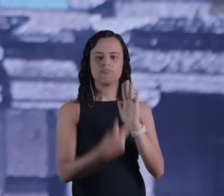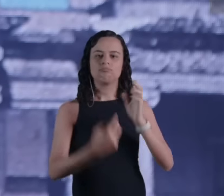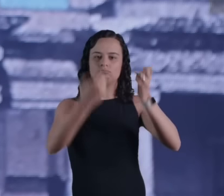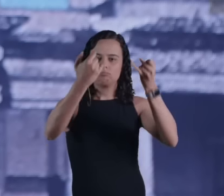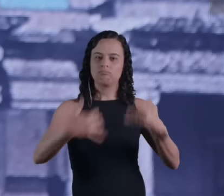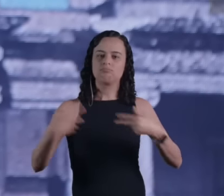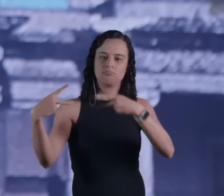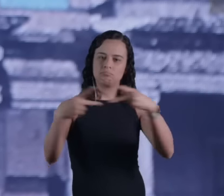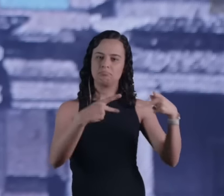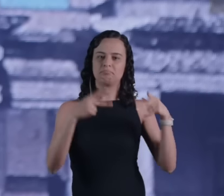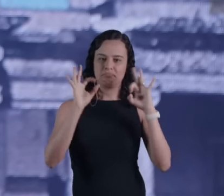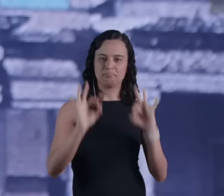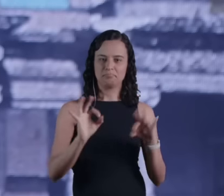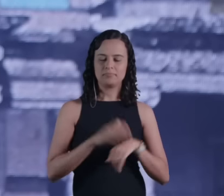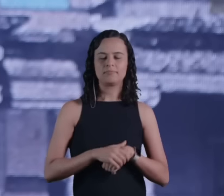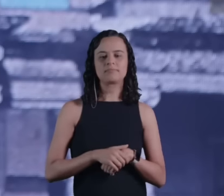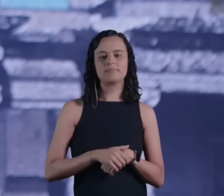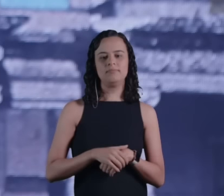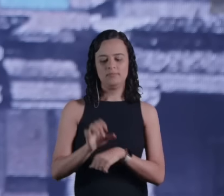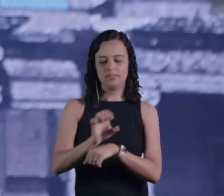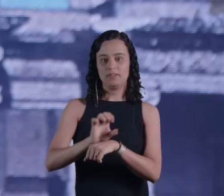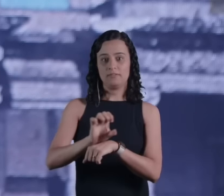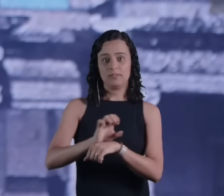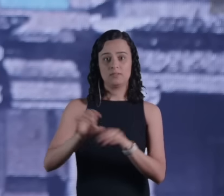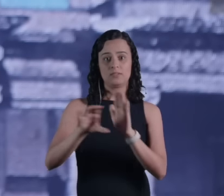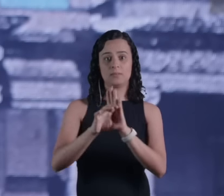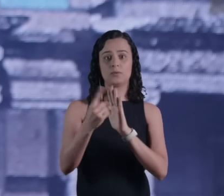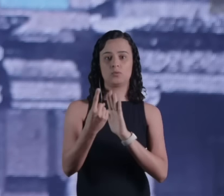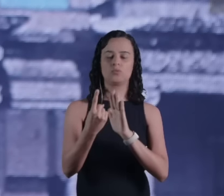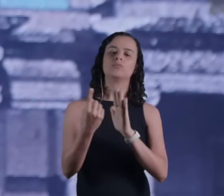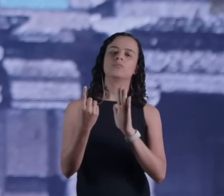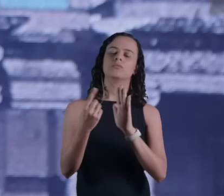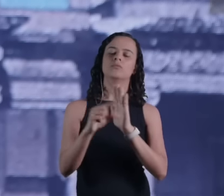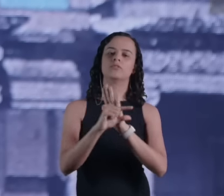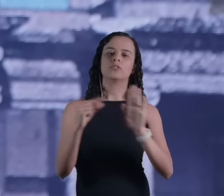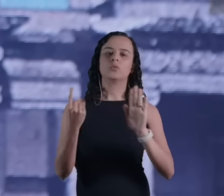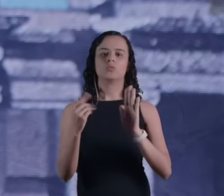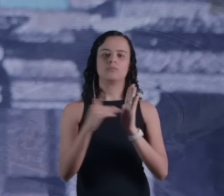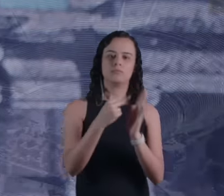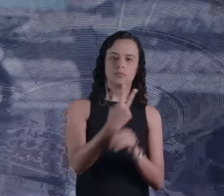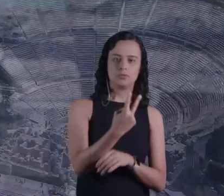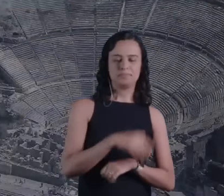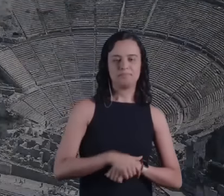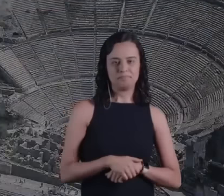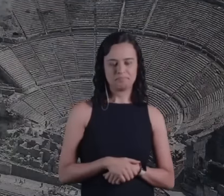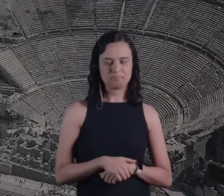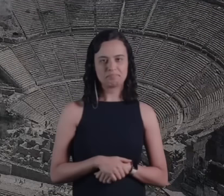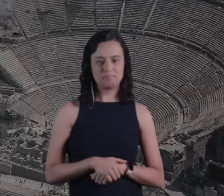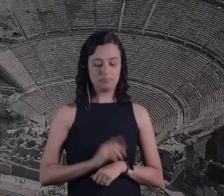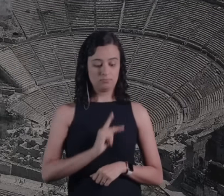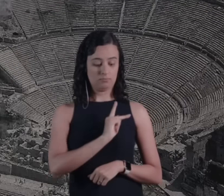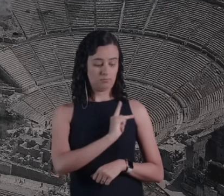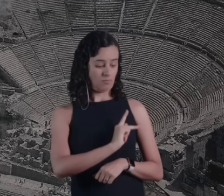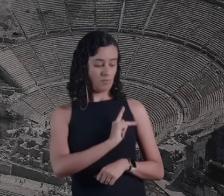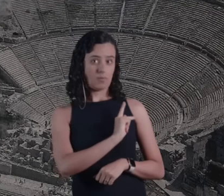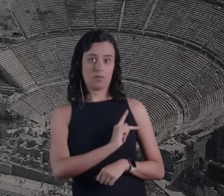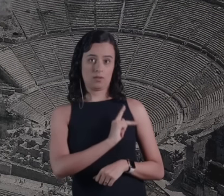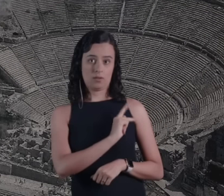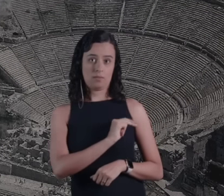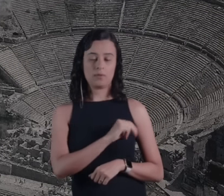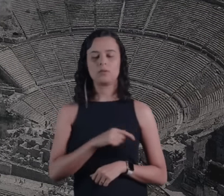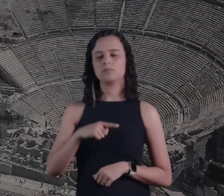igreja. Efésios 1, versos 1 e 2 diz o seguinte: Paulo, apóstolo de